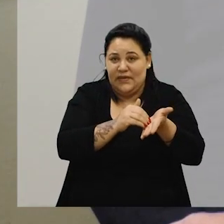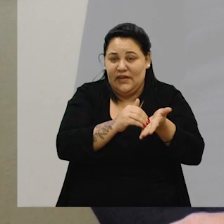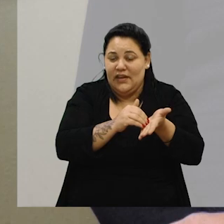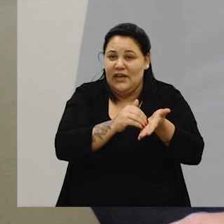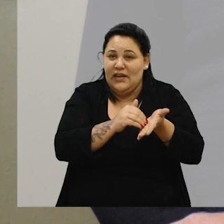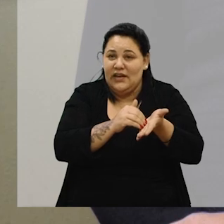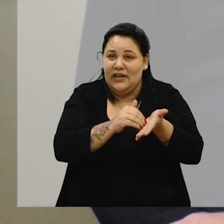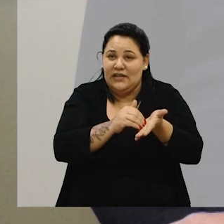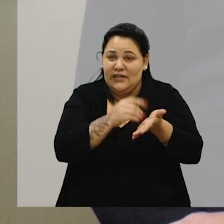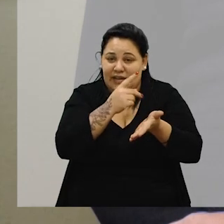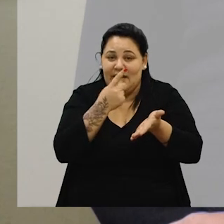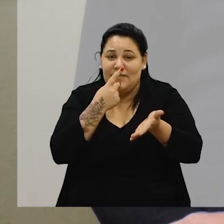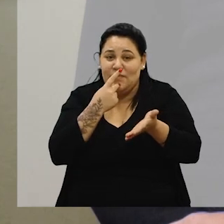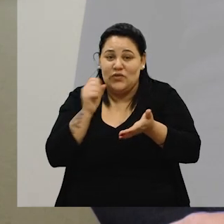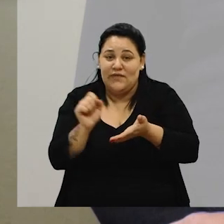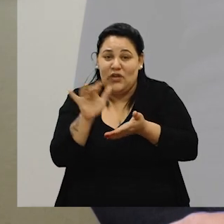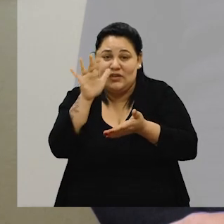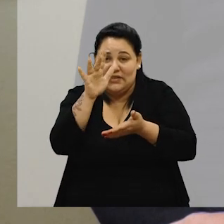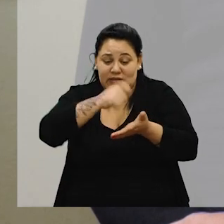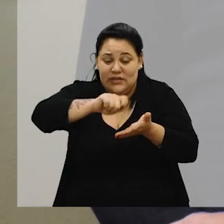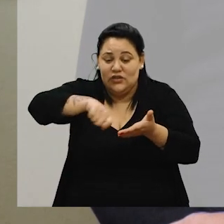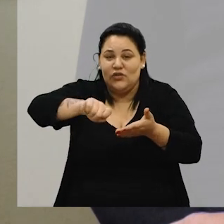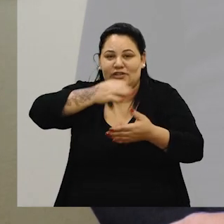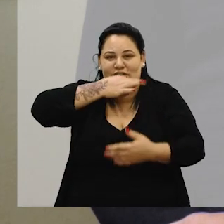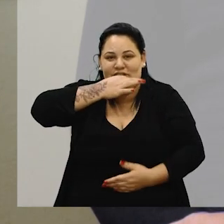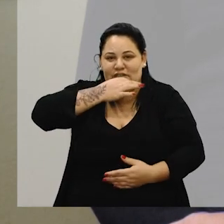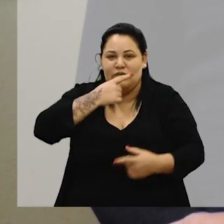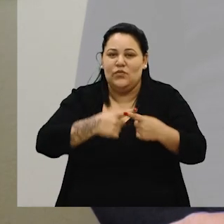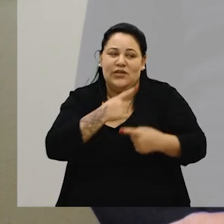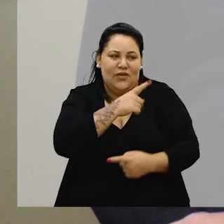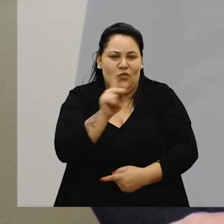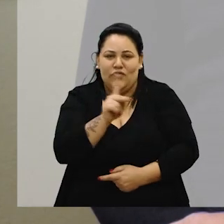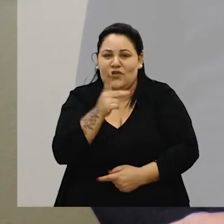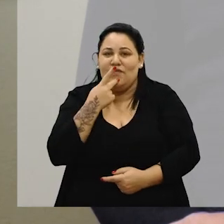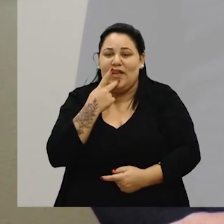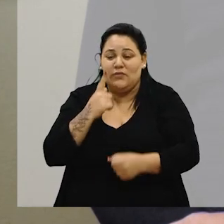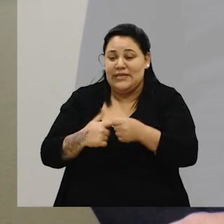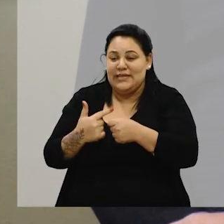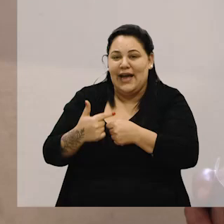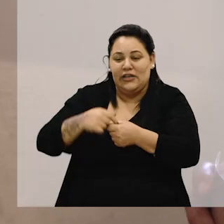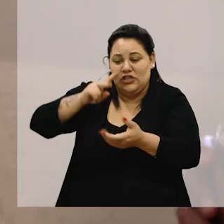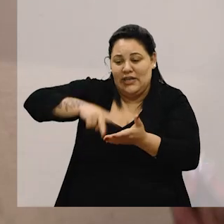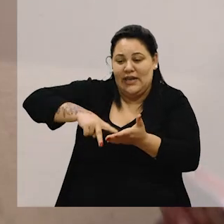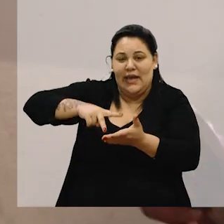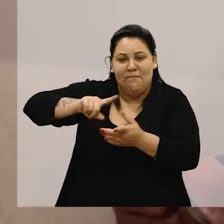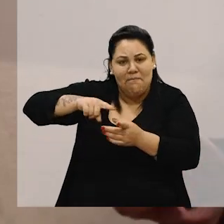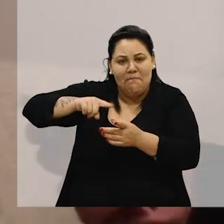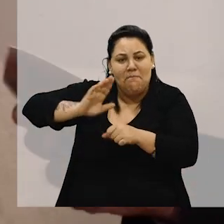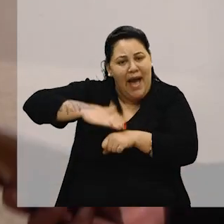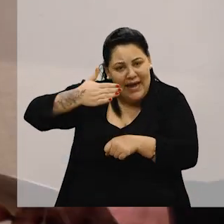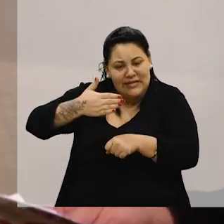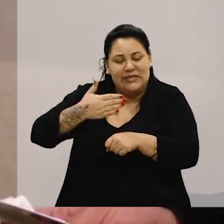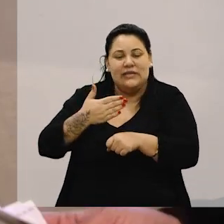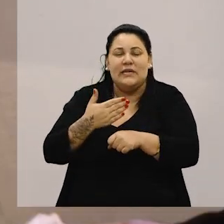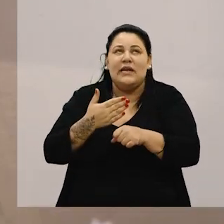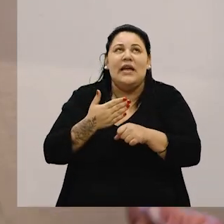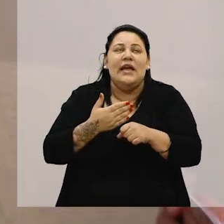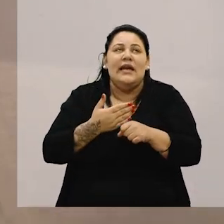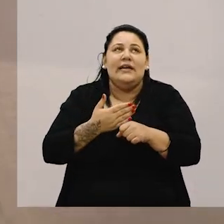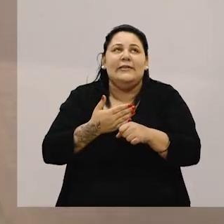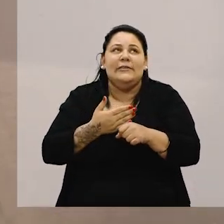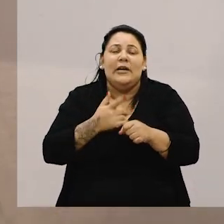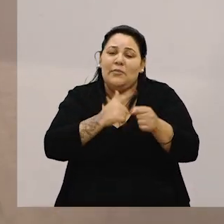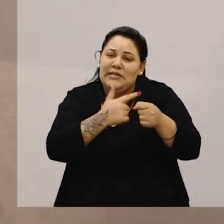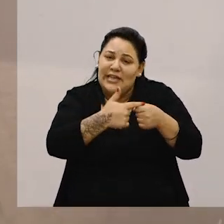quando o professor Ponzi fala de uma cidade que lê mais, não só ela precisa ler mais, mas